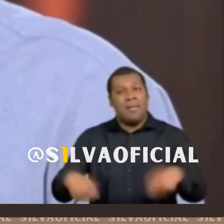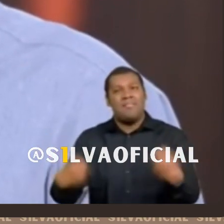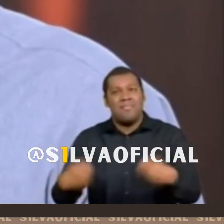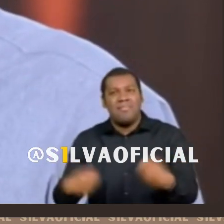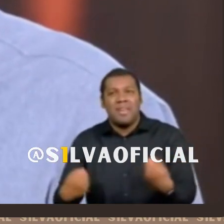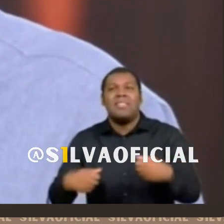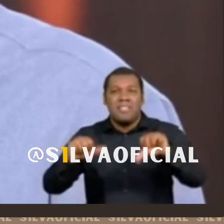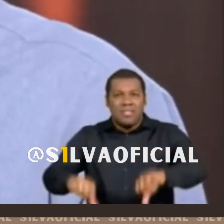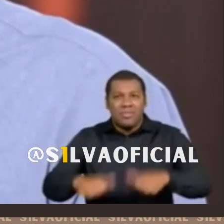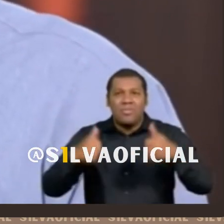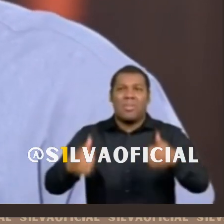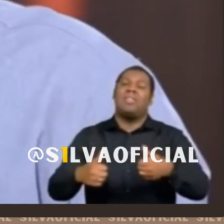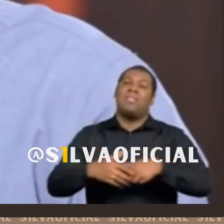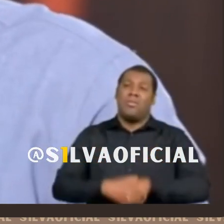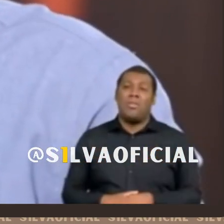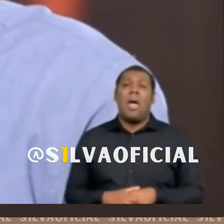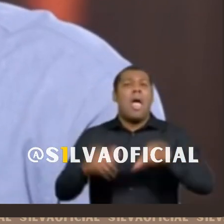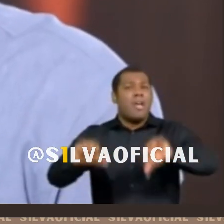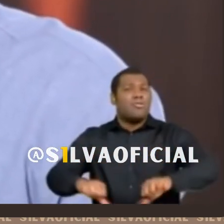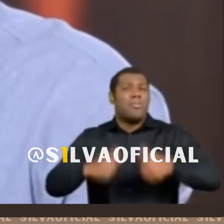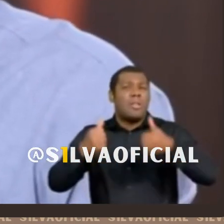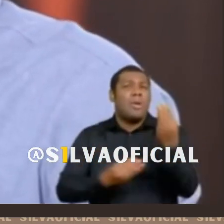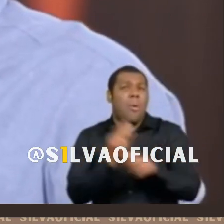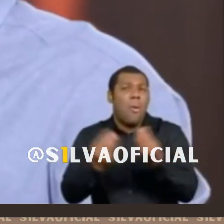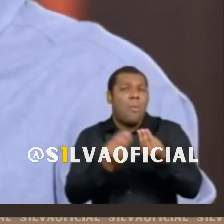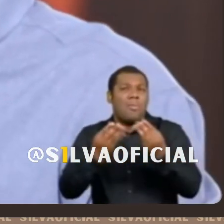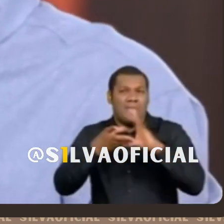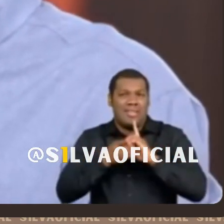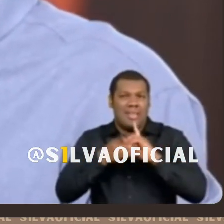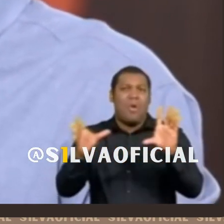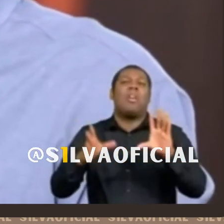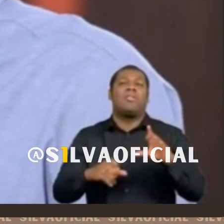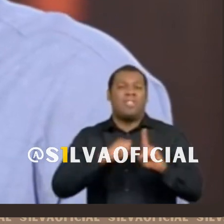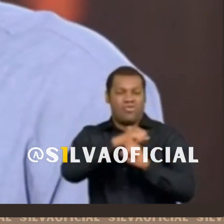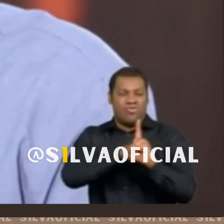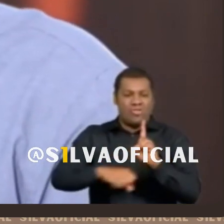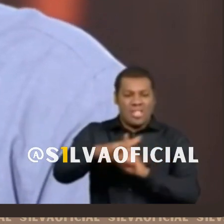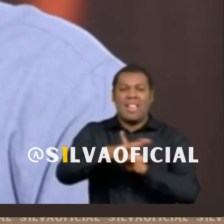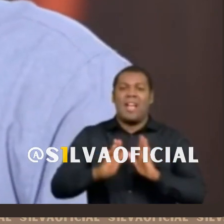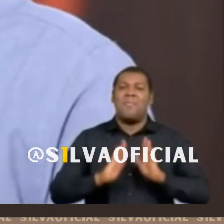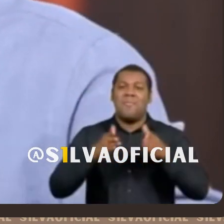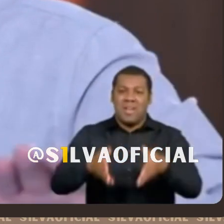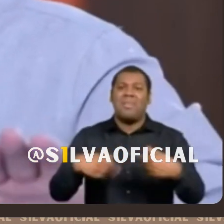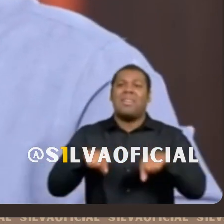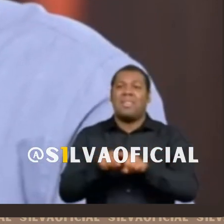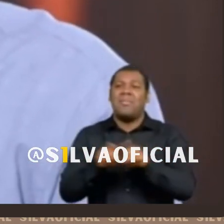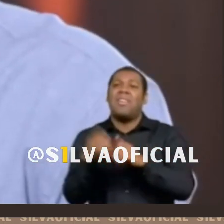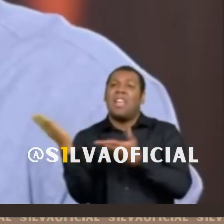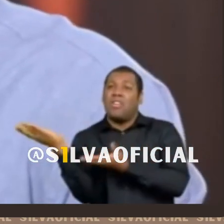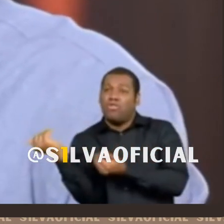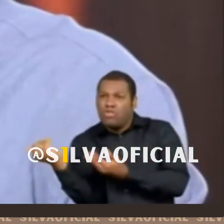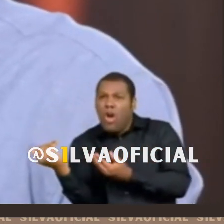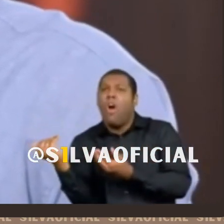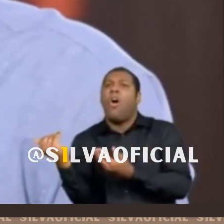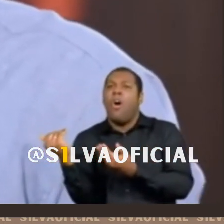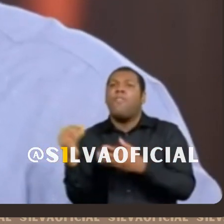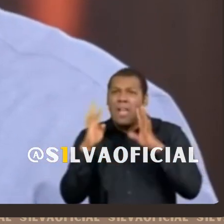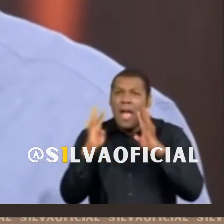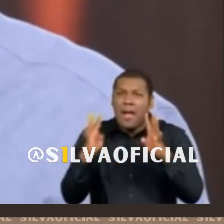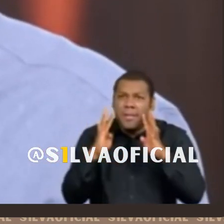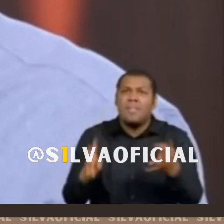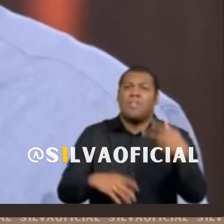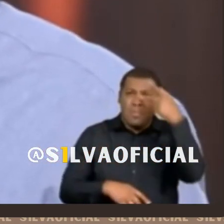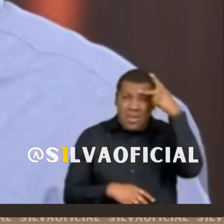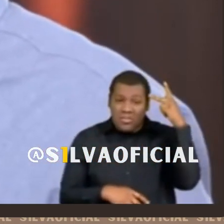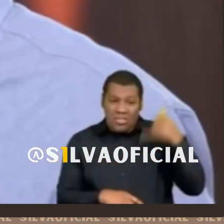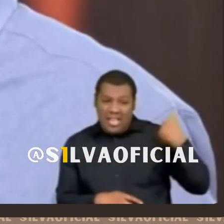a sociedade brasileira participando, a juventude sendo ouvida, as pessoas mais idosas sendo ouvidas, as mulheres, os negros,